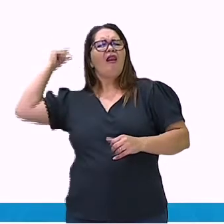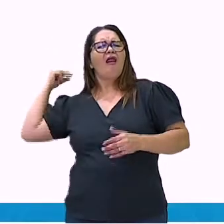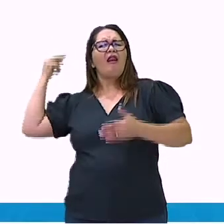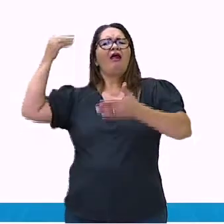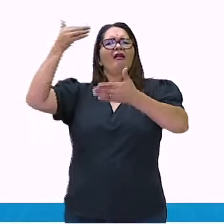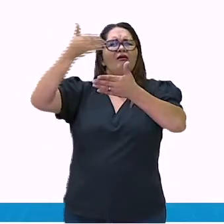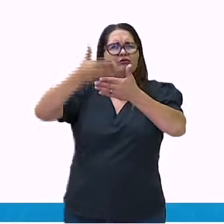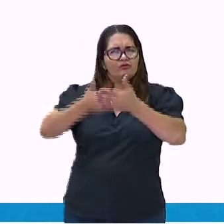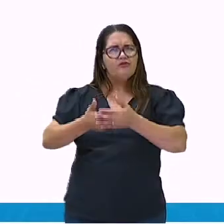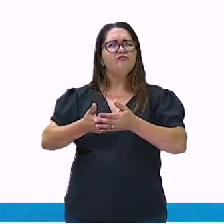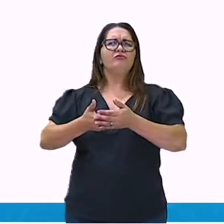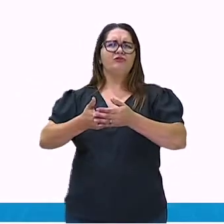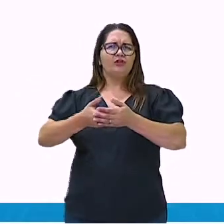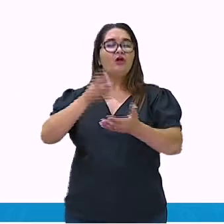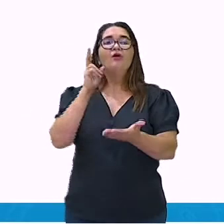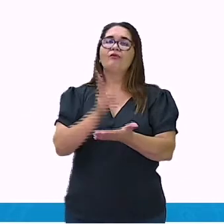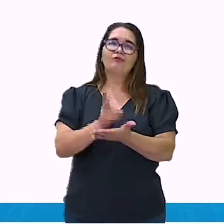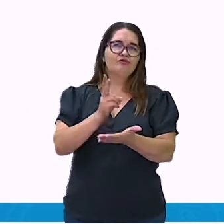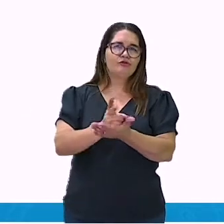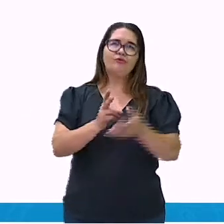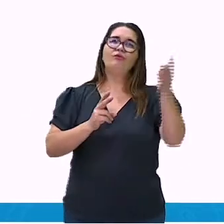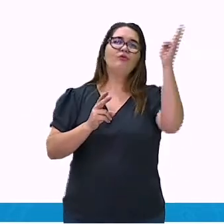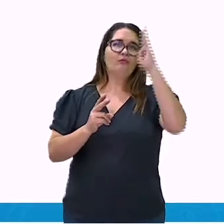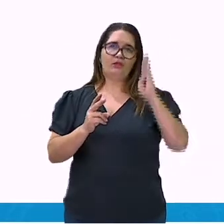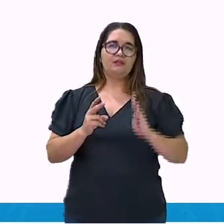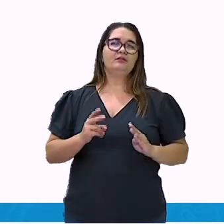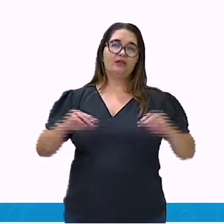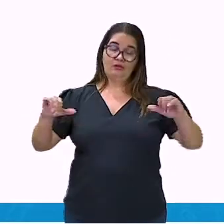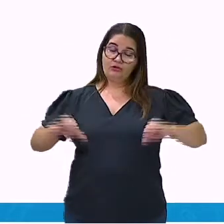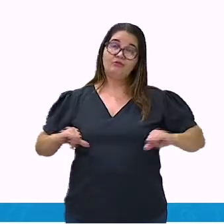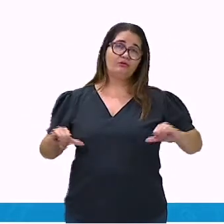uma plantação de um único produto.